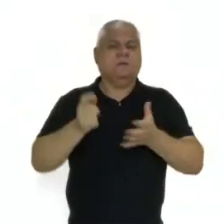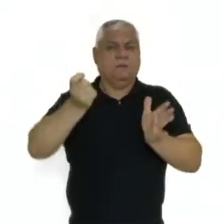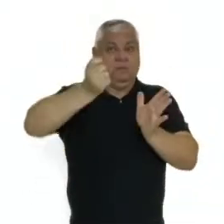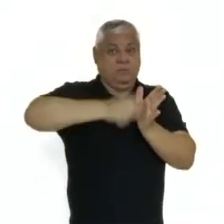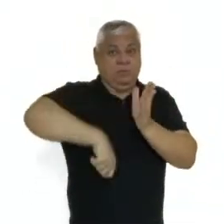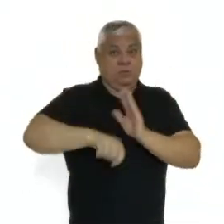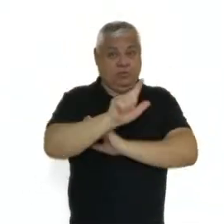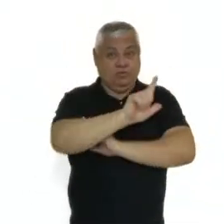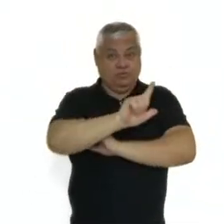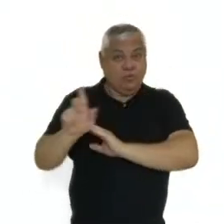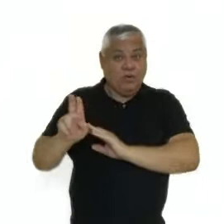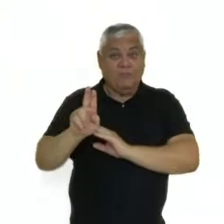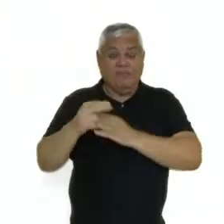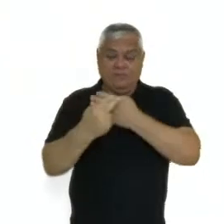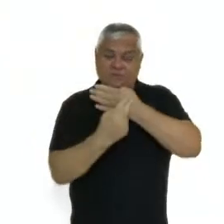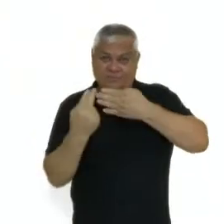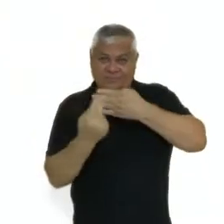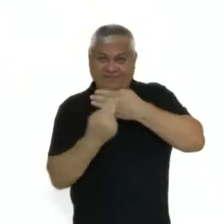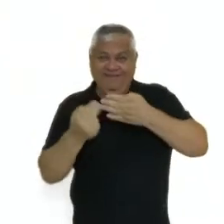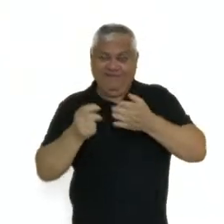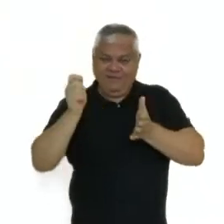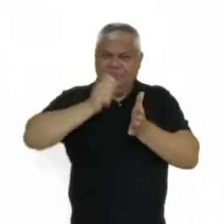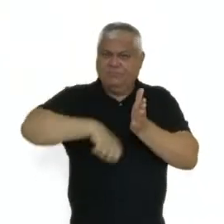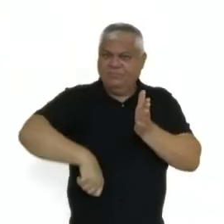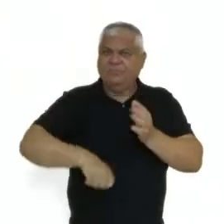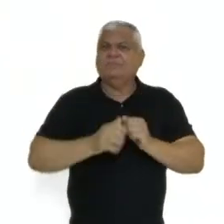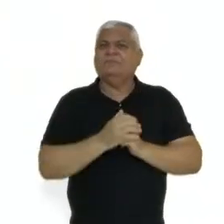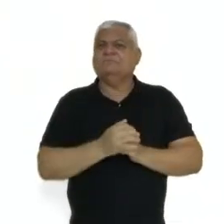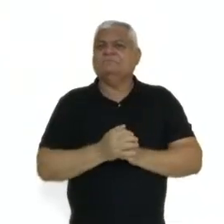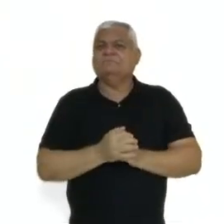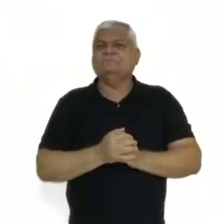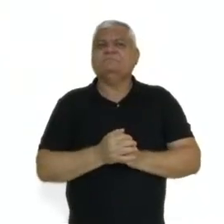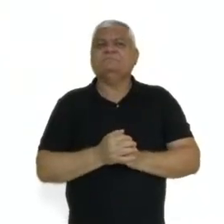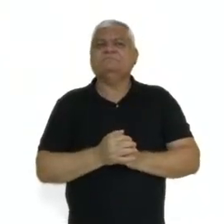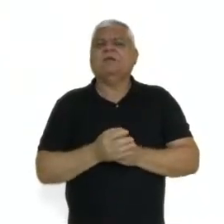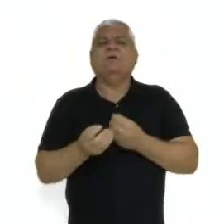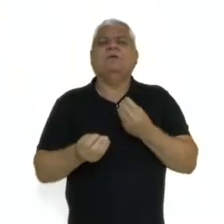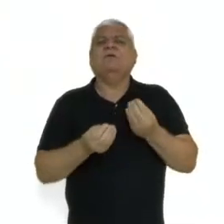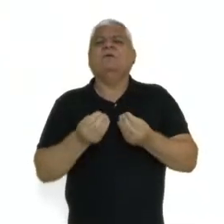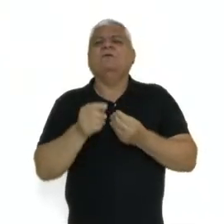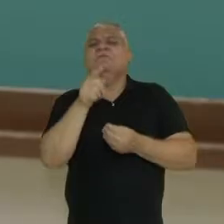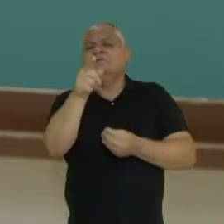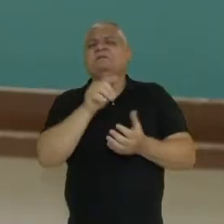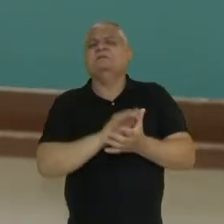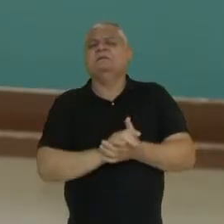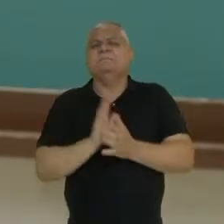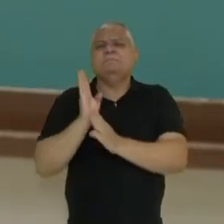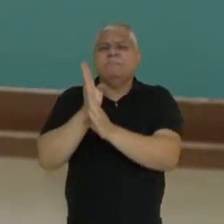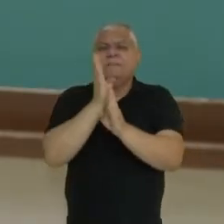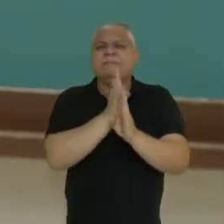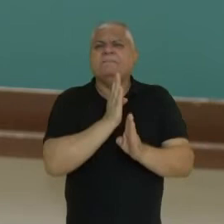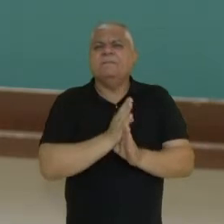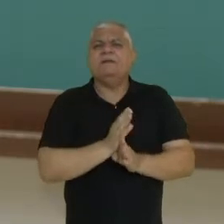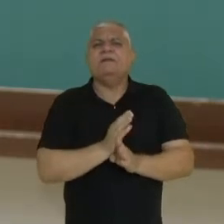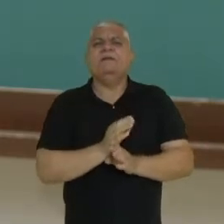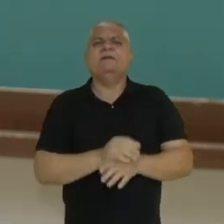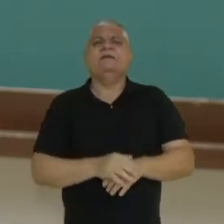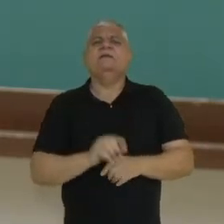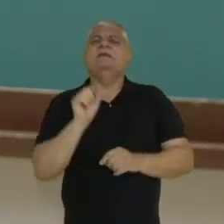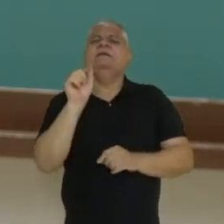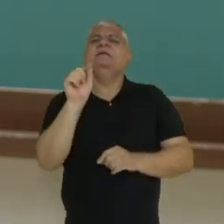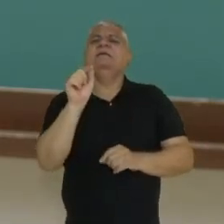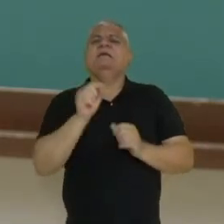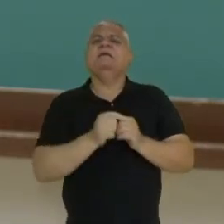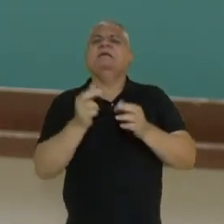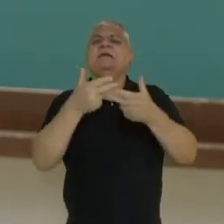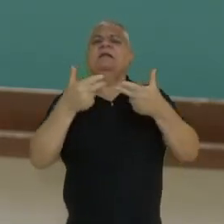seu nome embaixo dessas saudações da despedida, identifique, então, para nós esses